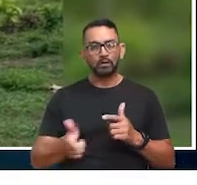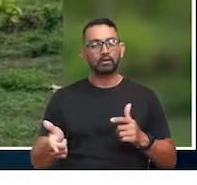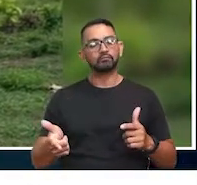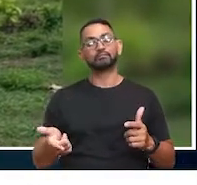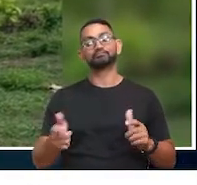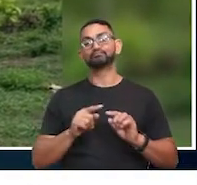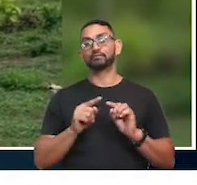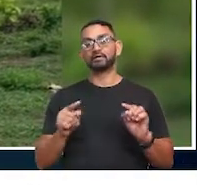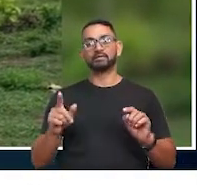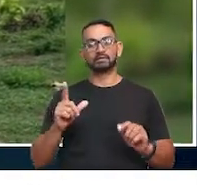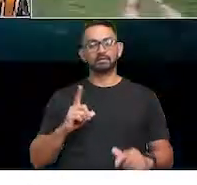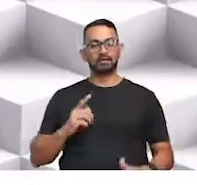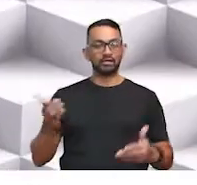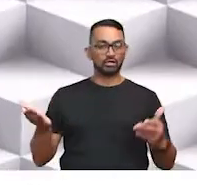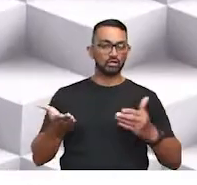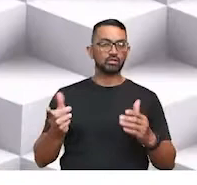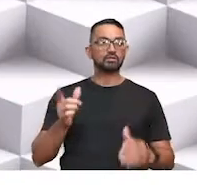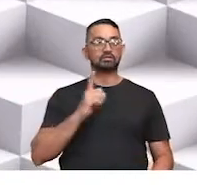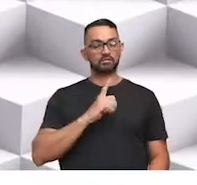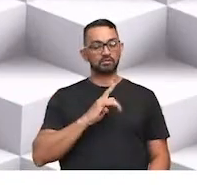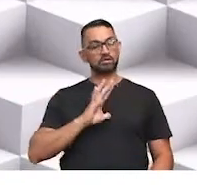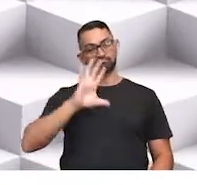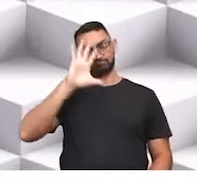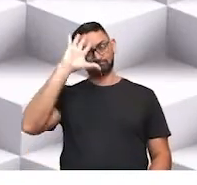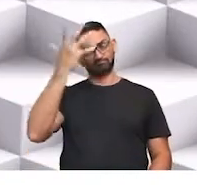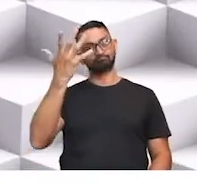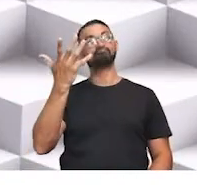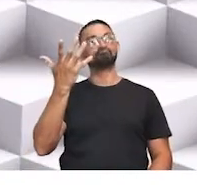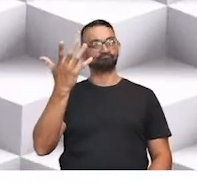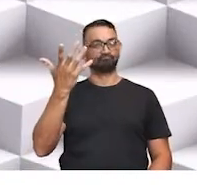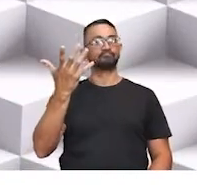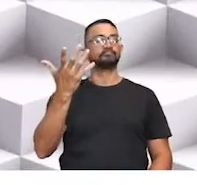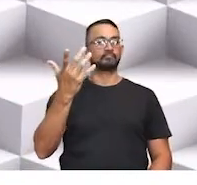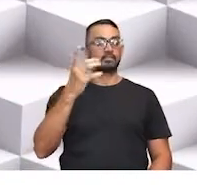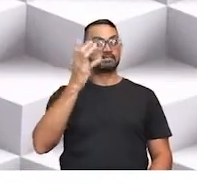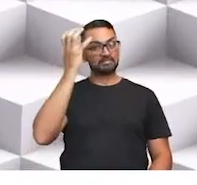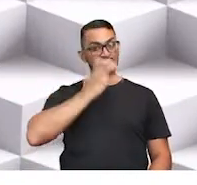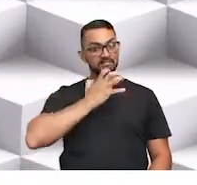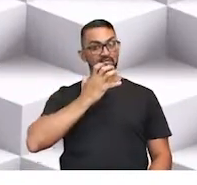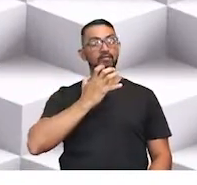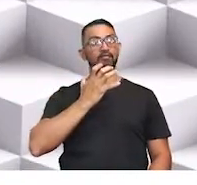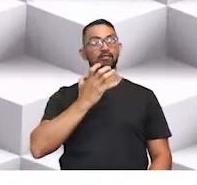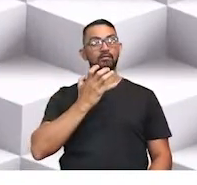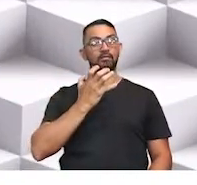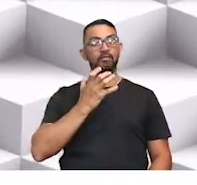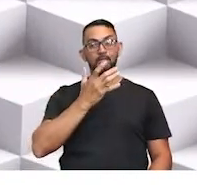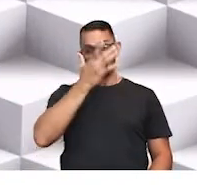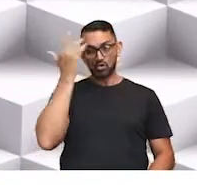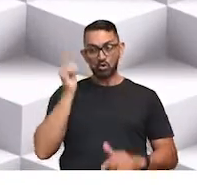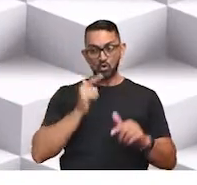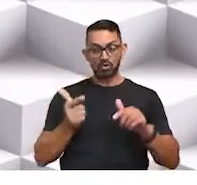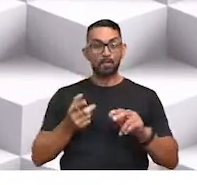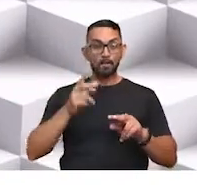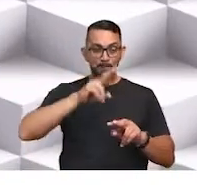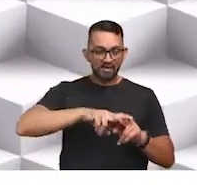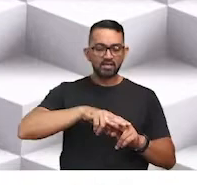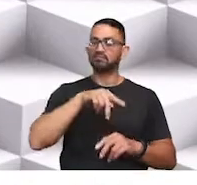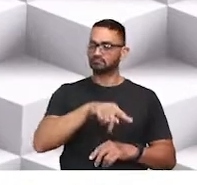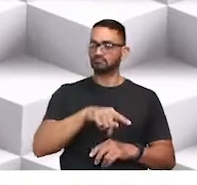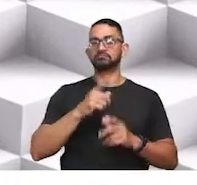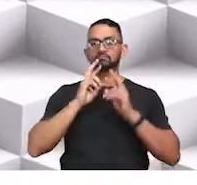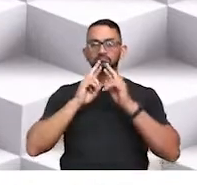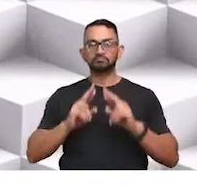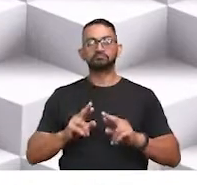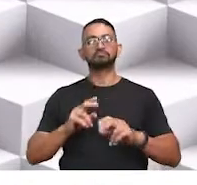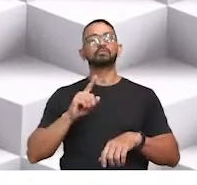problema no abastecimento então eles tiveram essa atitude drástica né de tiveram aí funcionários até que o